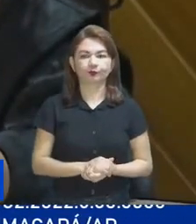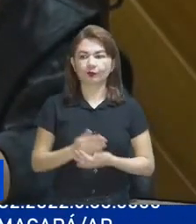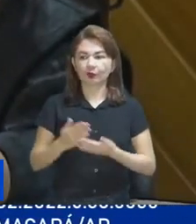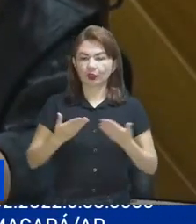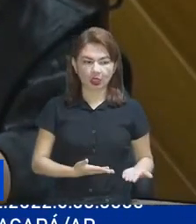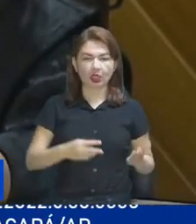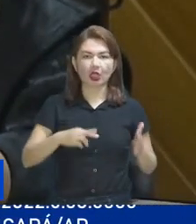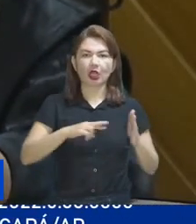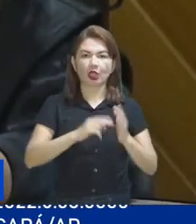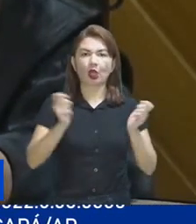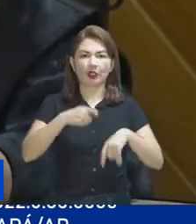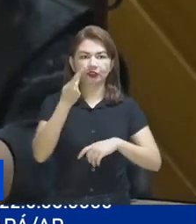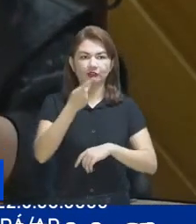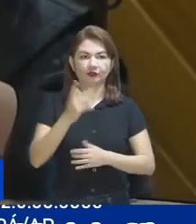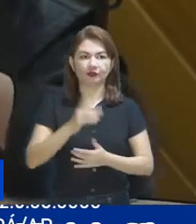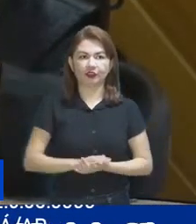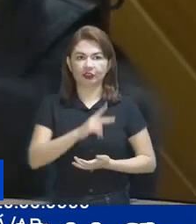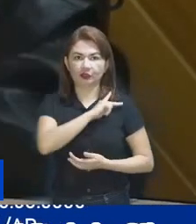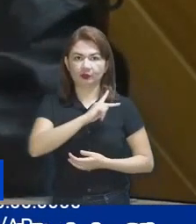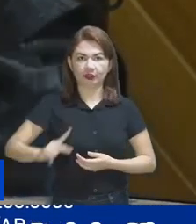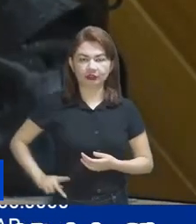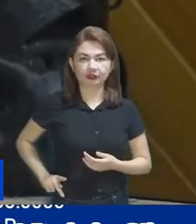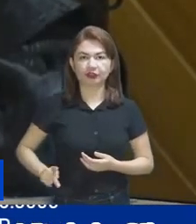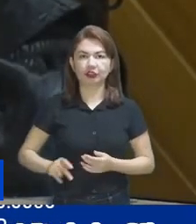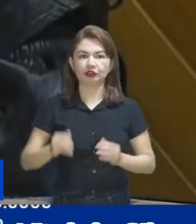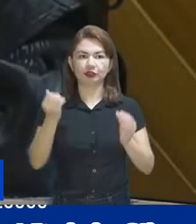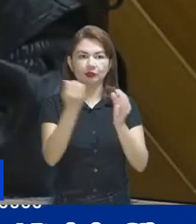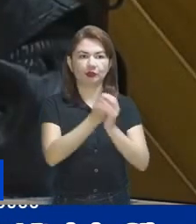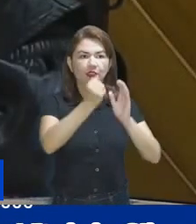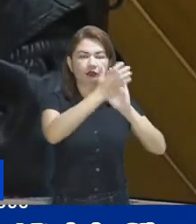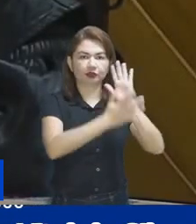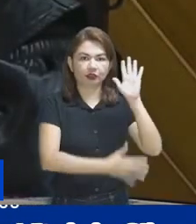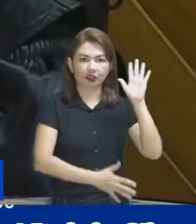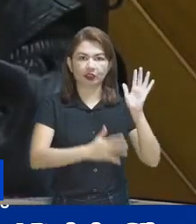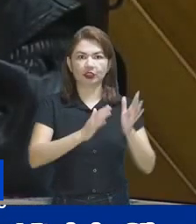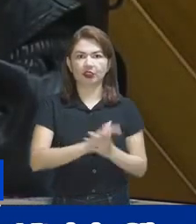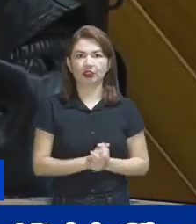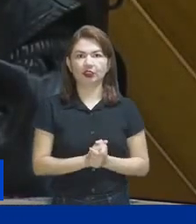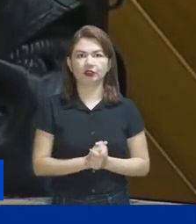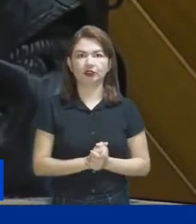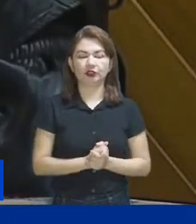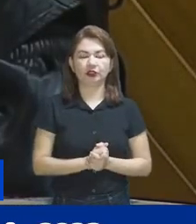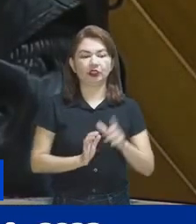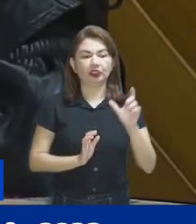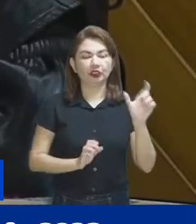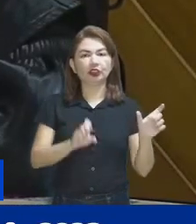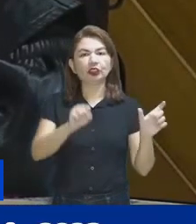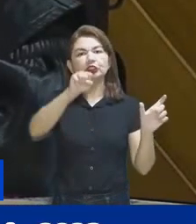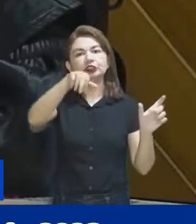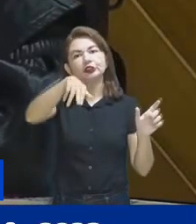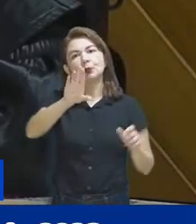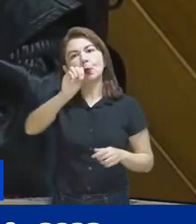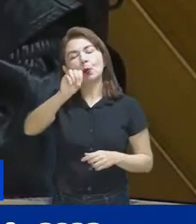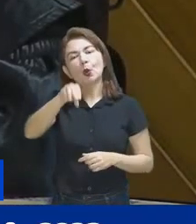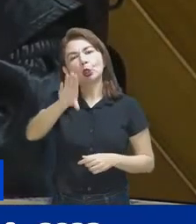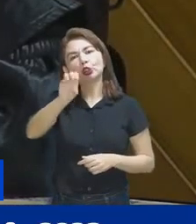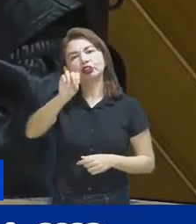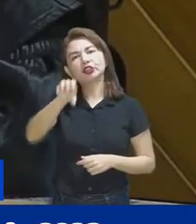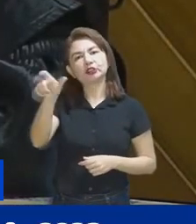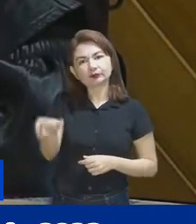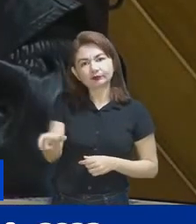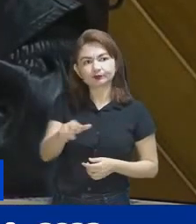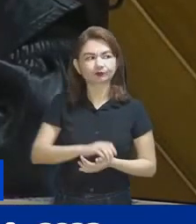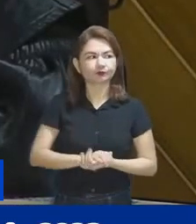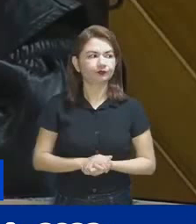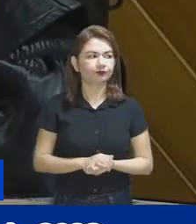presidente. Trata-se de embargo de declaração interposto por Simone Vidal da Silva, em face de acordo do TRE,